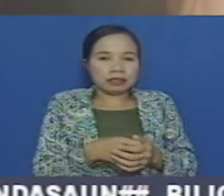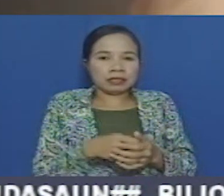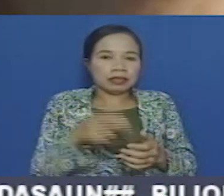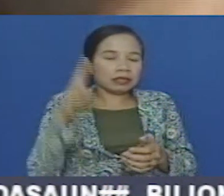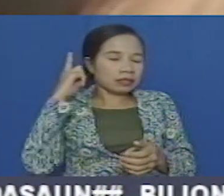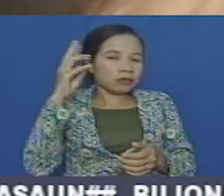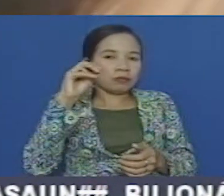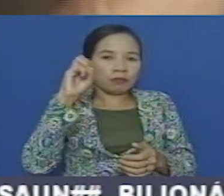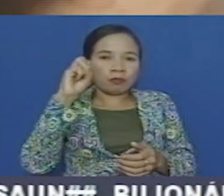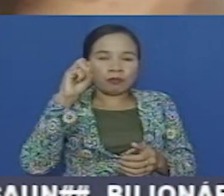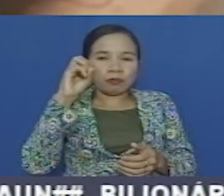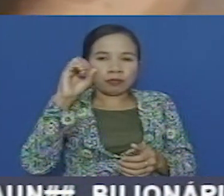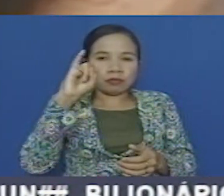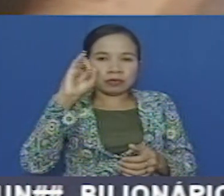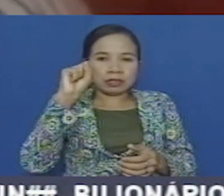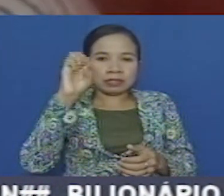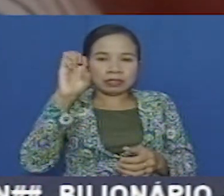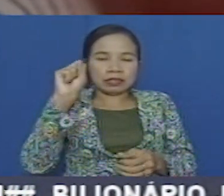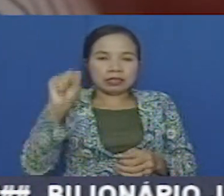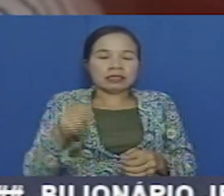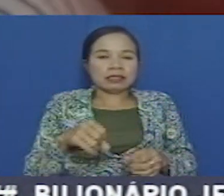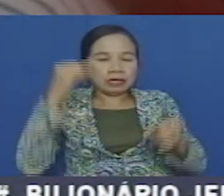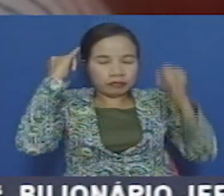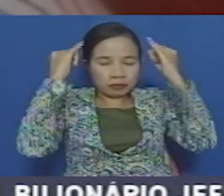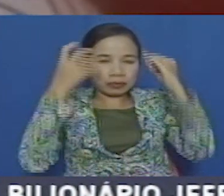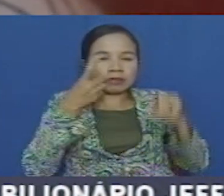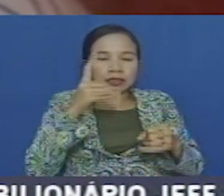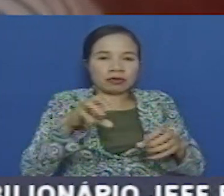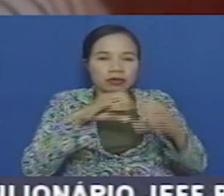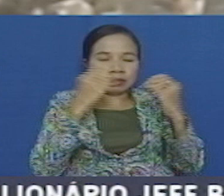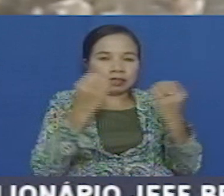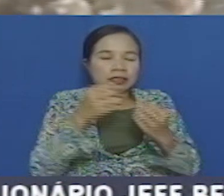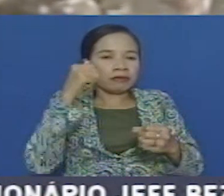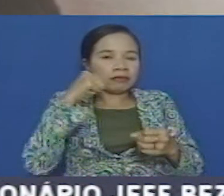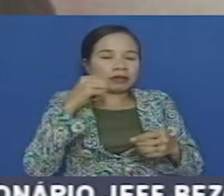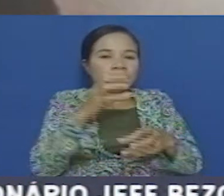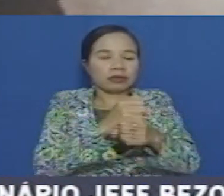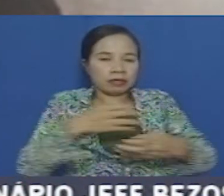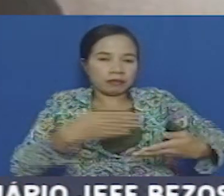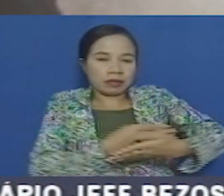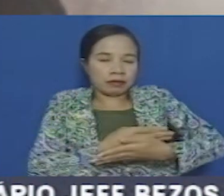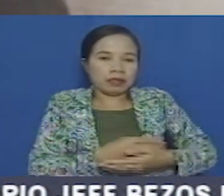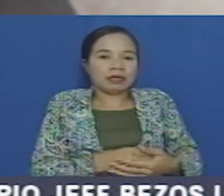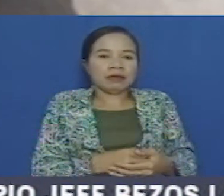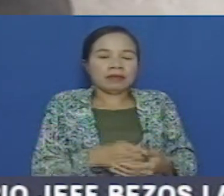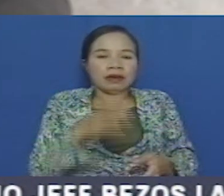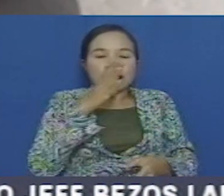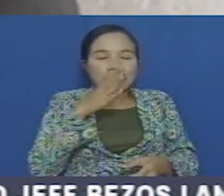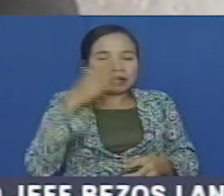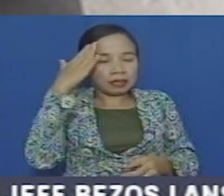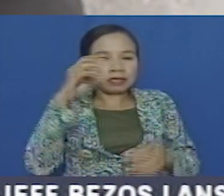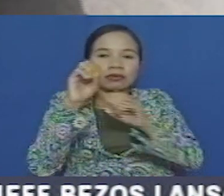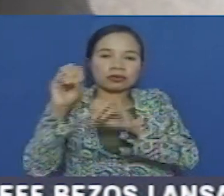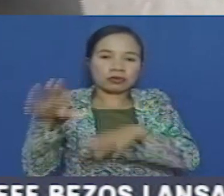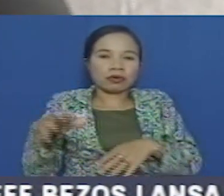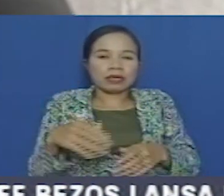Relaciona com a informação nebe antes de declarar, organização Rede Feito Bafoti Ona Bebê, nebe Maginan Desconhecido,